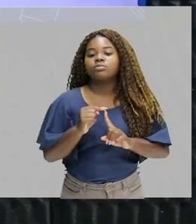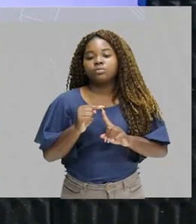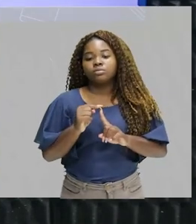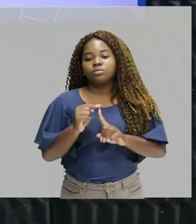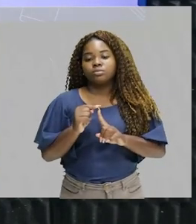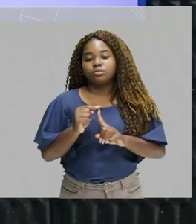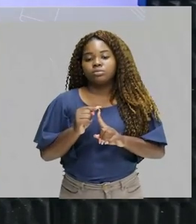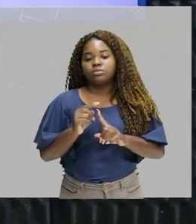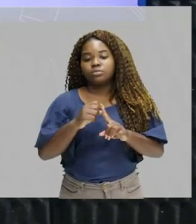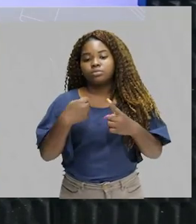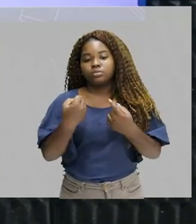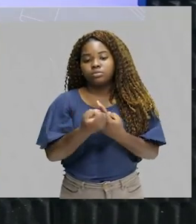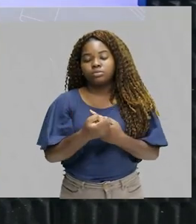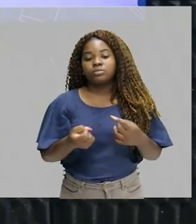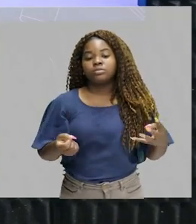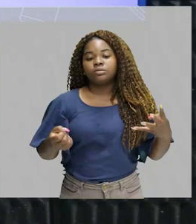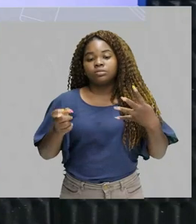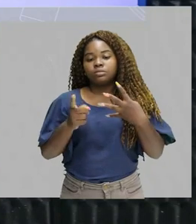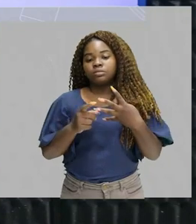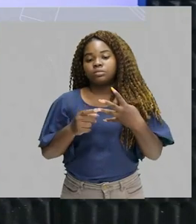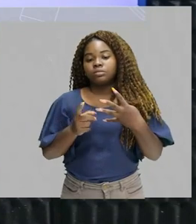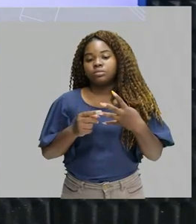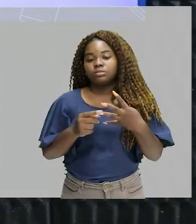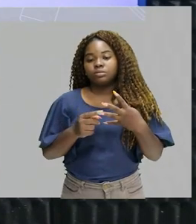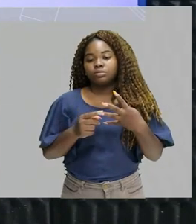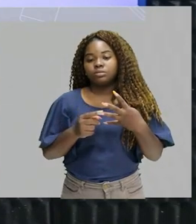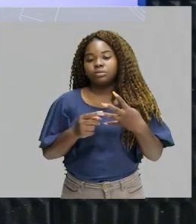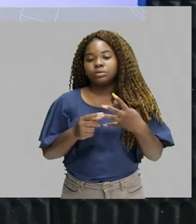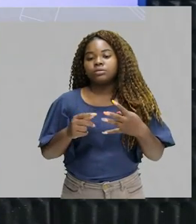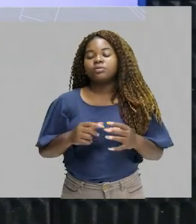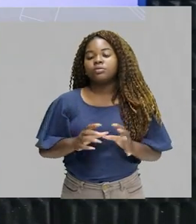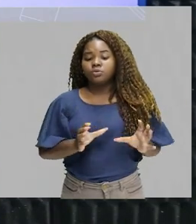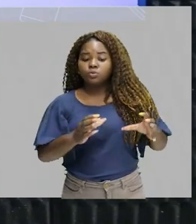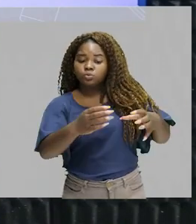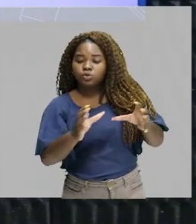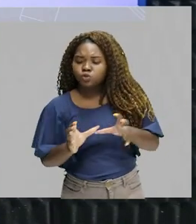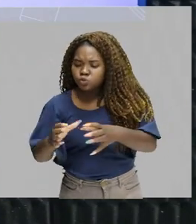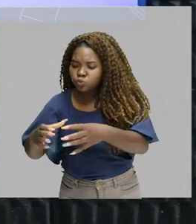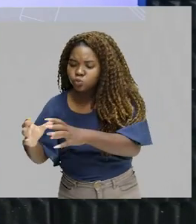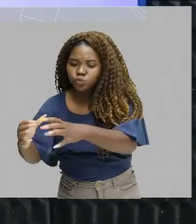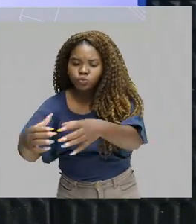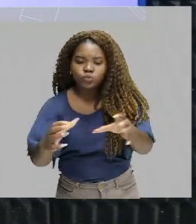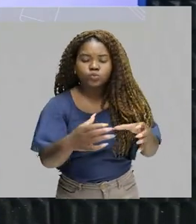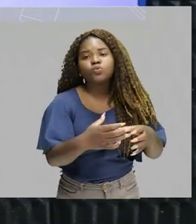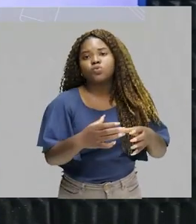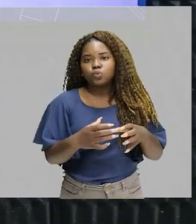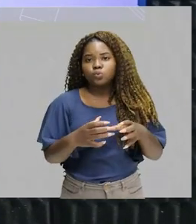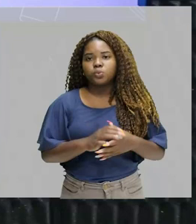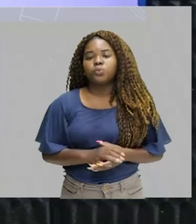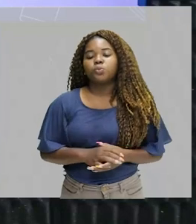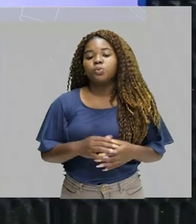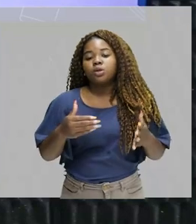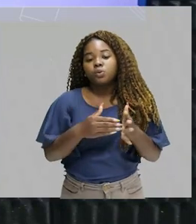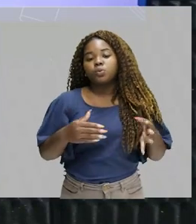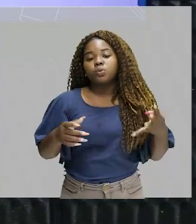social o terceiro tópico eu vou falar sobre as classes estratificação por classes e para